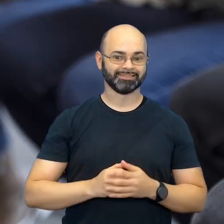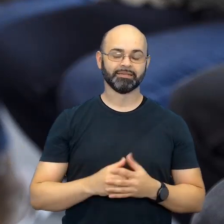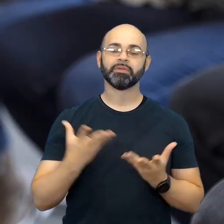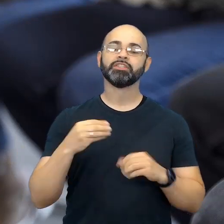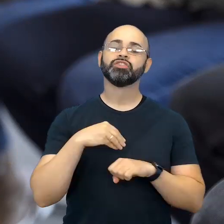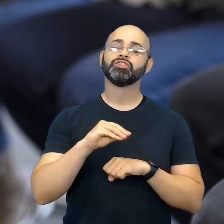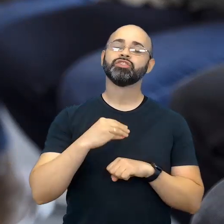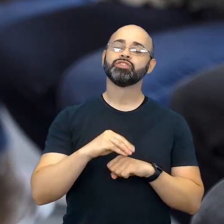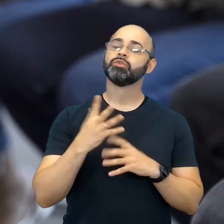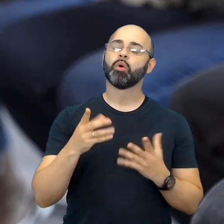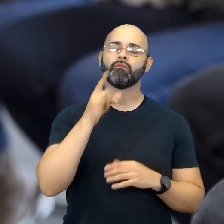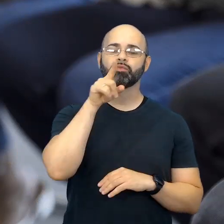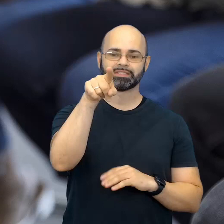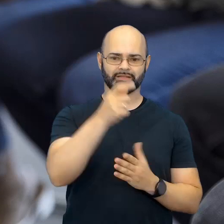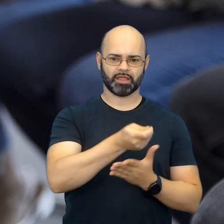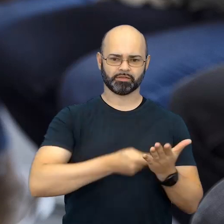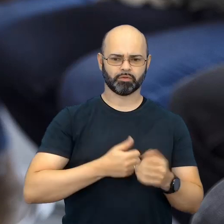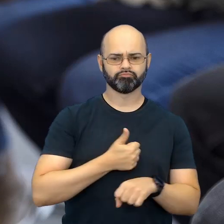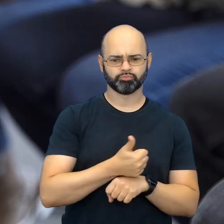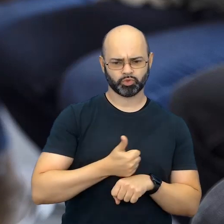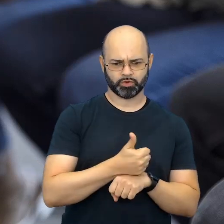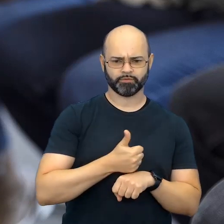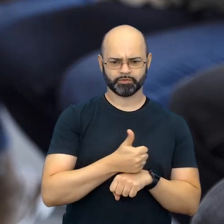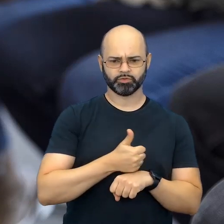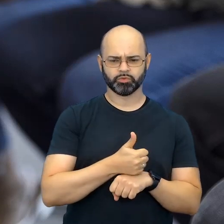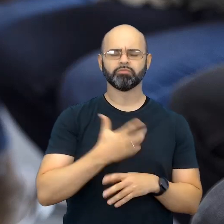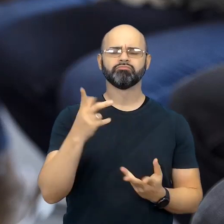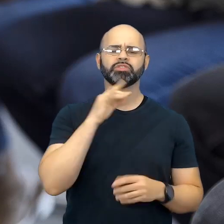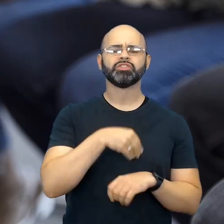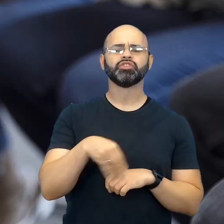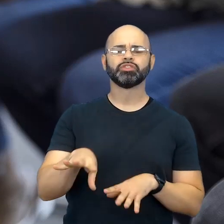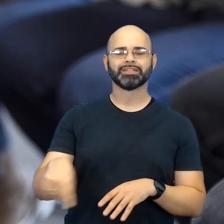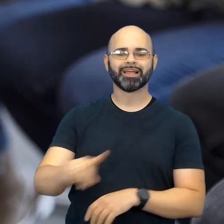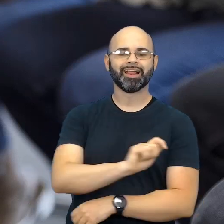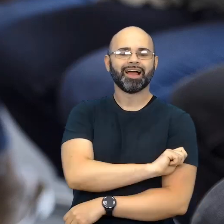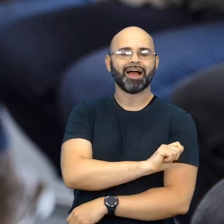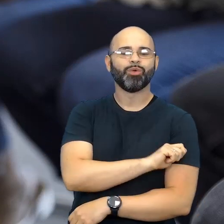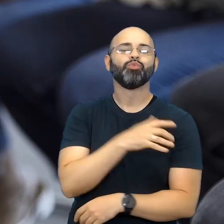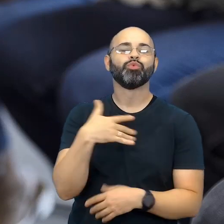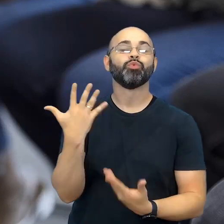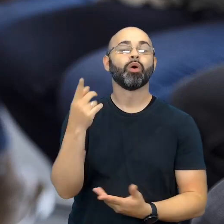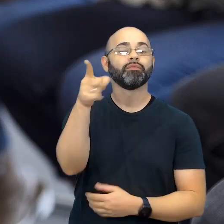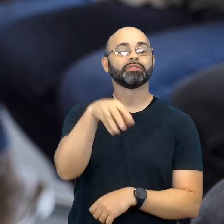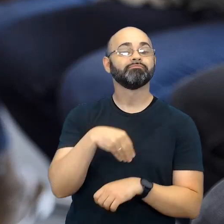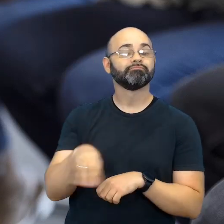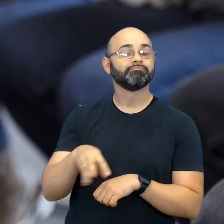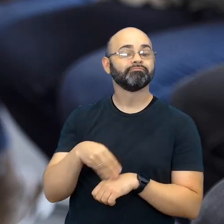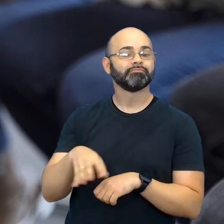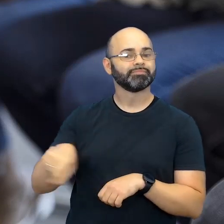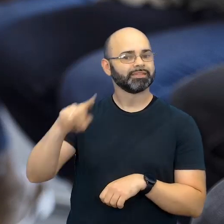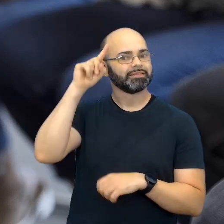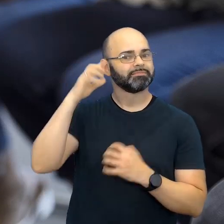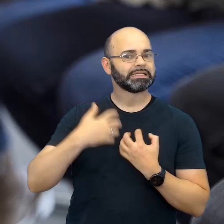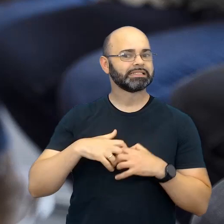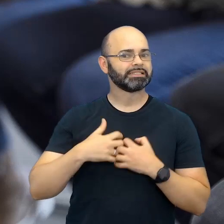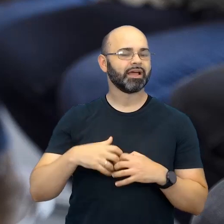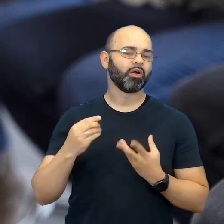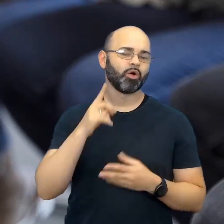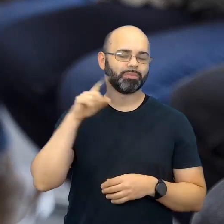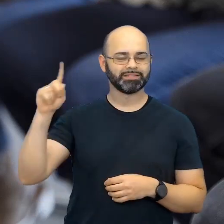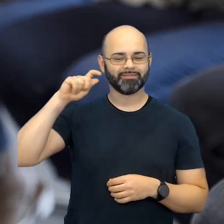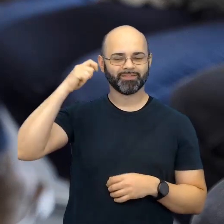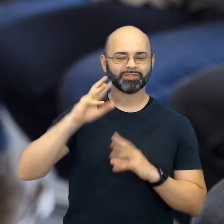dicas que você, como roteirista profissional, daria para os nossos estudantes começarem a pensar na gravação da sua